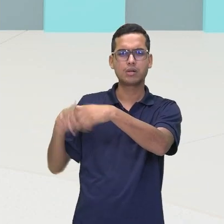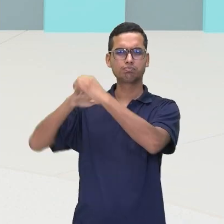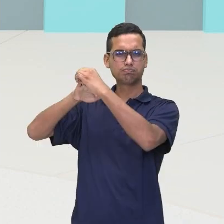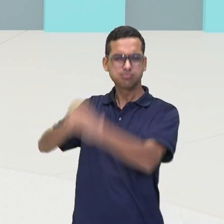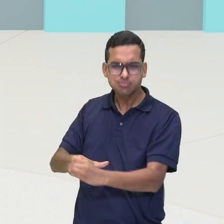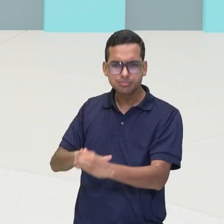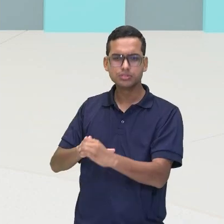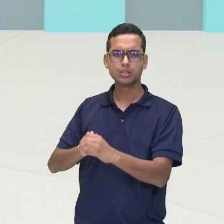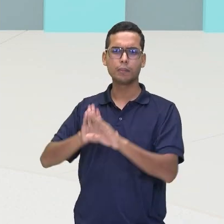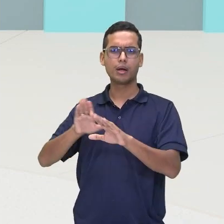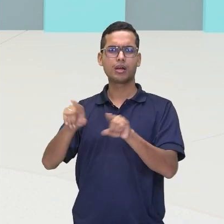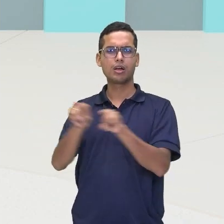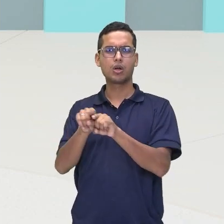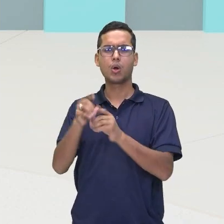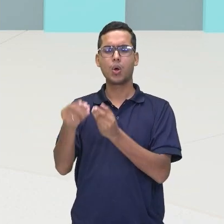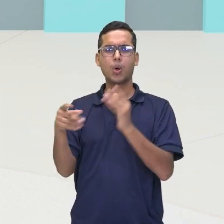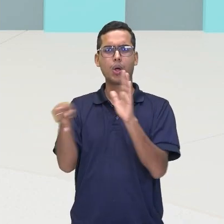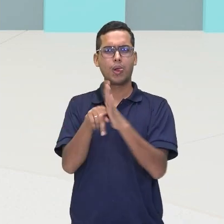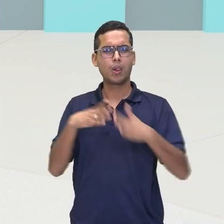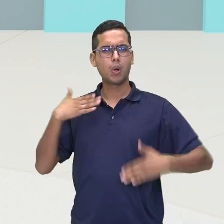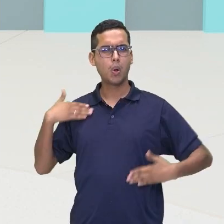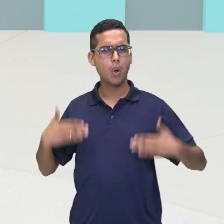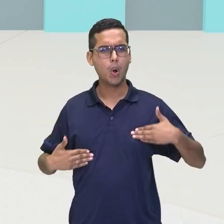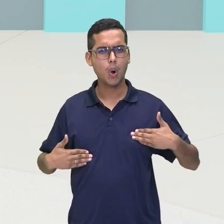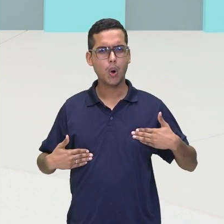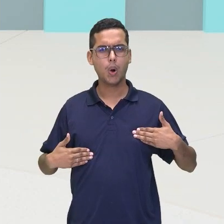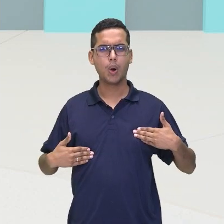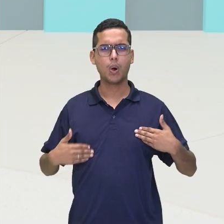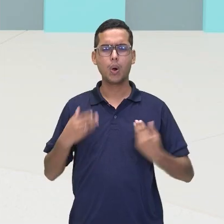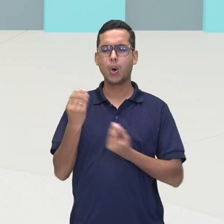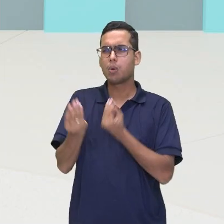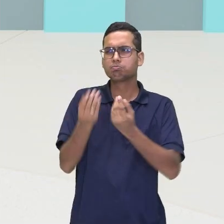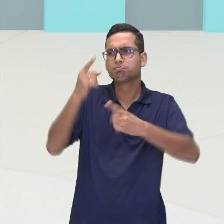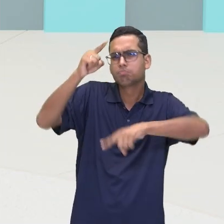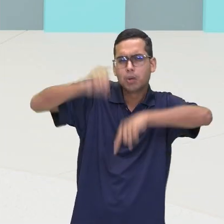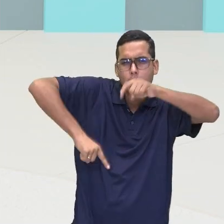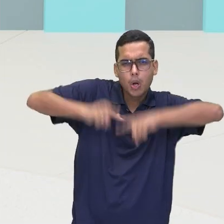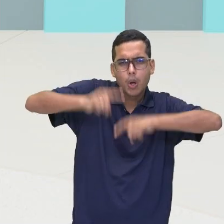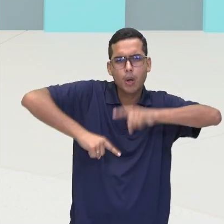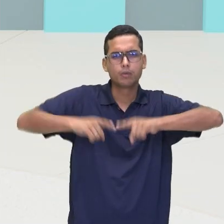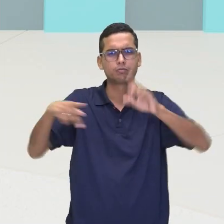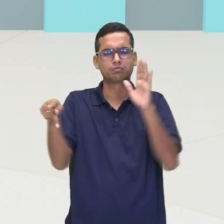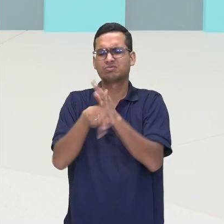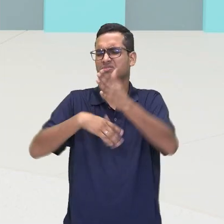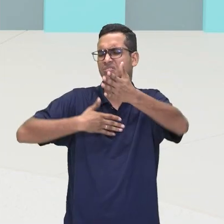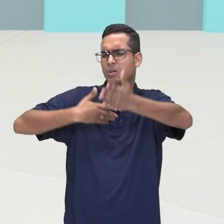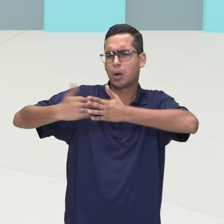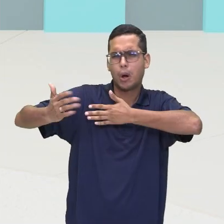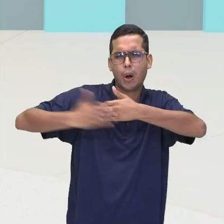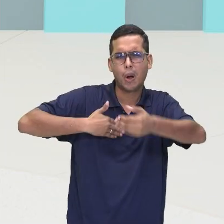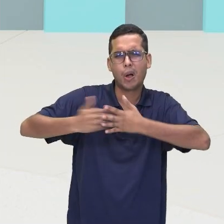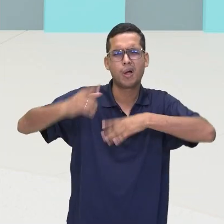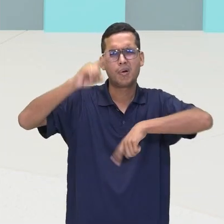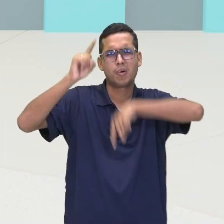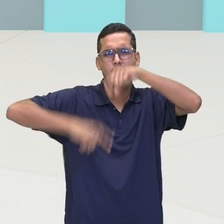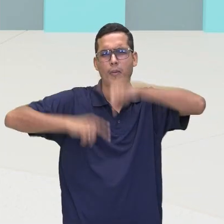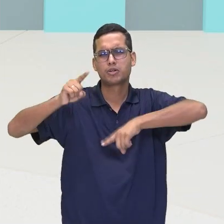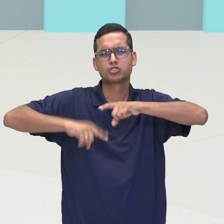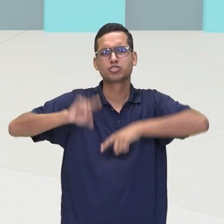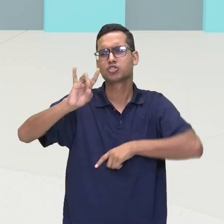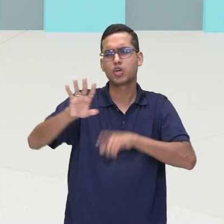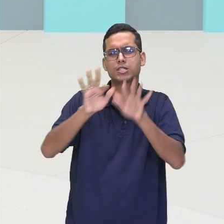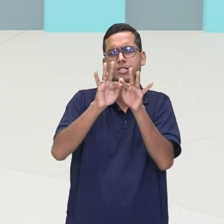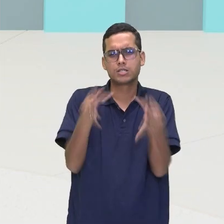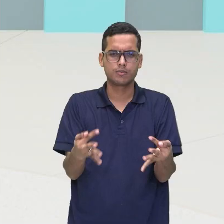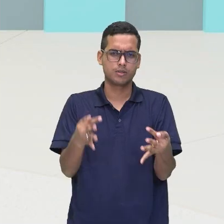corpo era uma coisa objetivada, como se ele fosse qualquer coisa, um objeto,